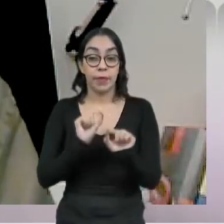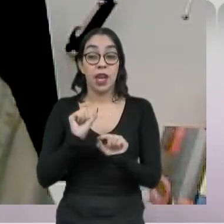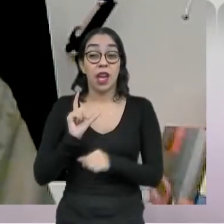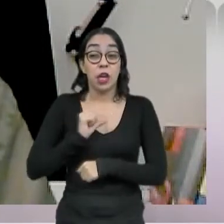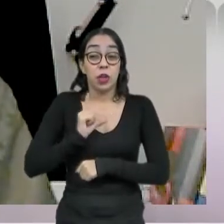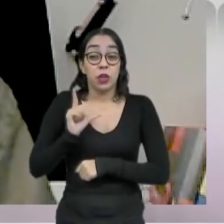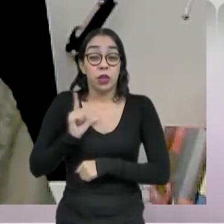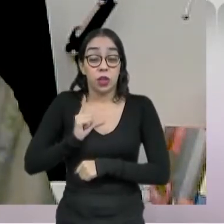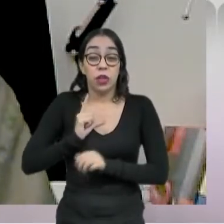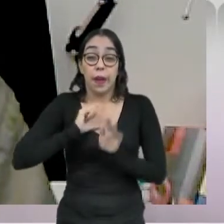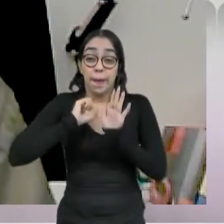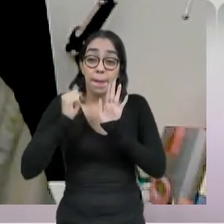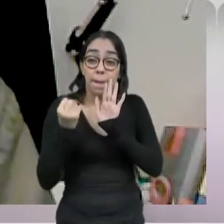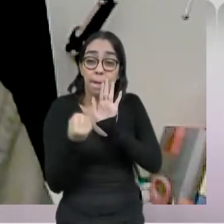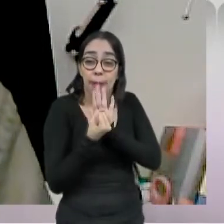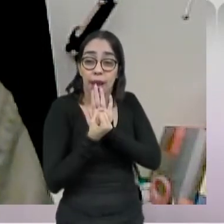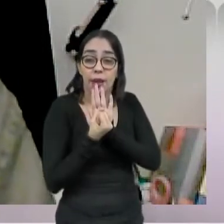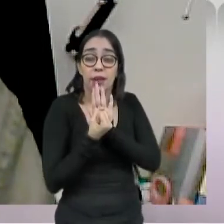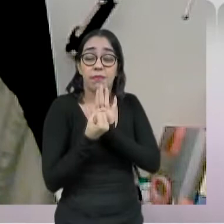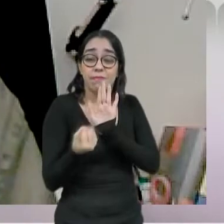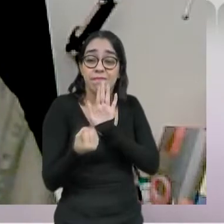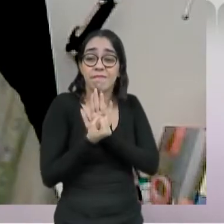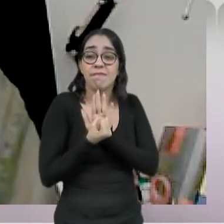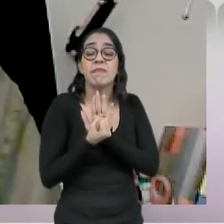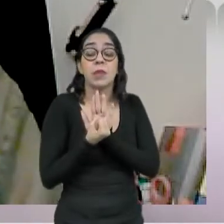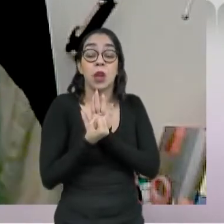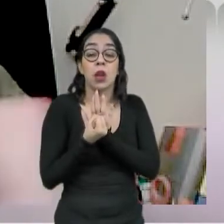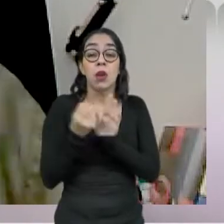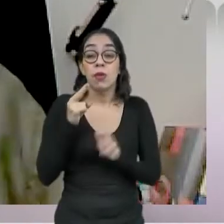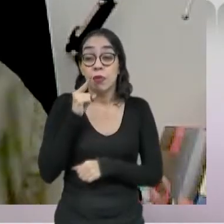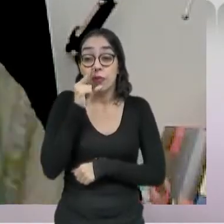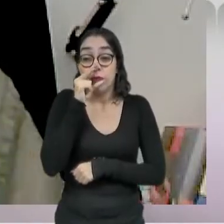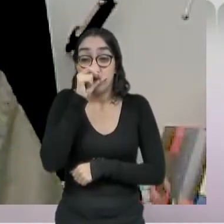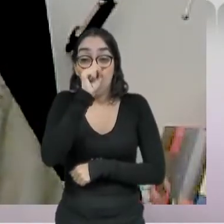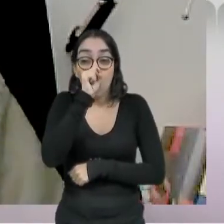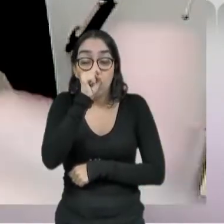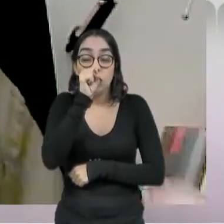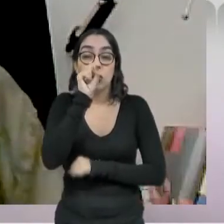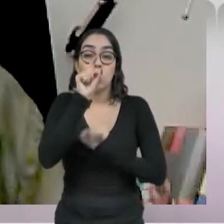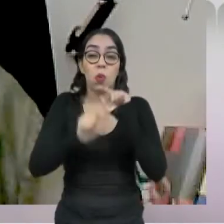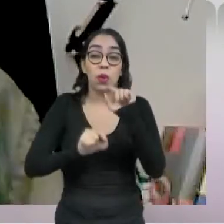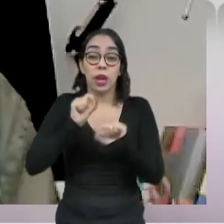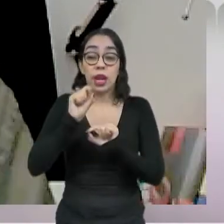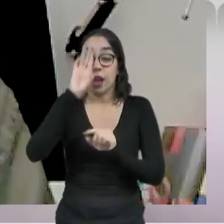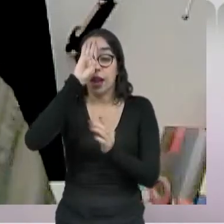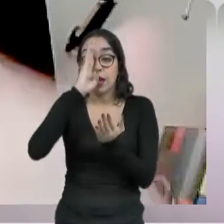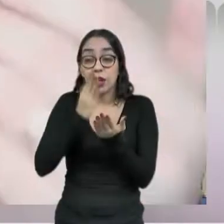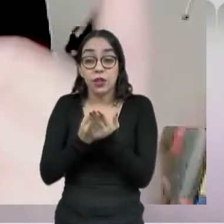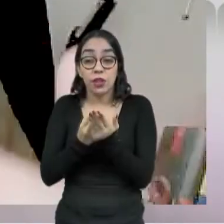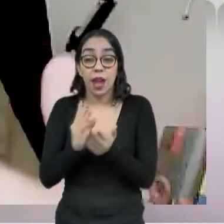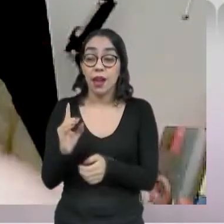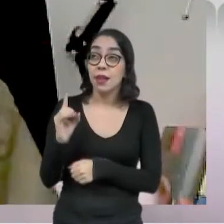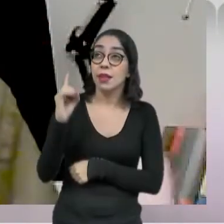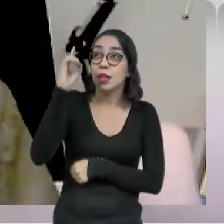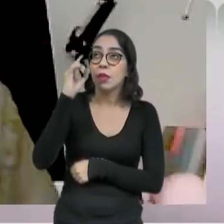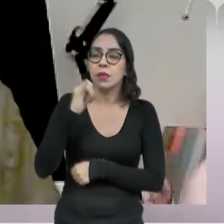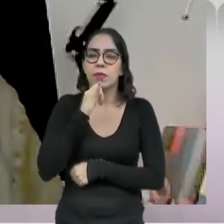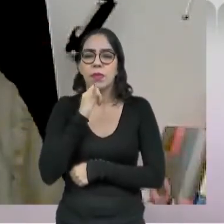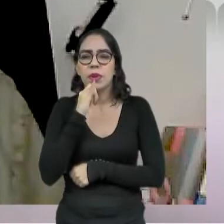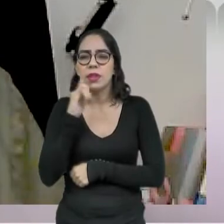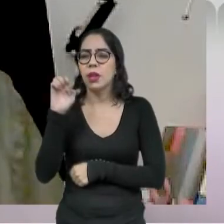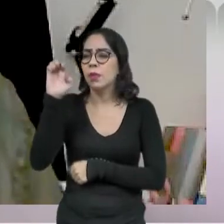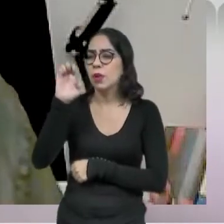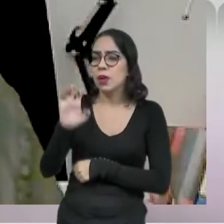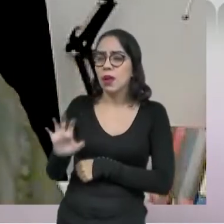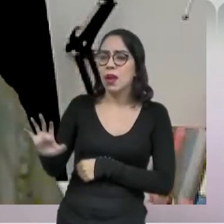etnocentrismo marcado, um eurocentrismo marcado, porque milagres ou supostos milagres semelhantes ocorridos na Europa na